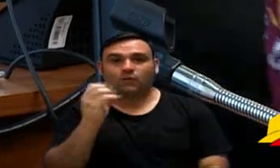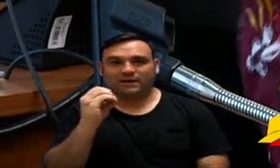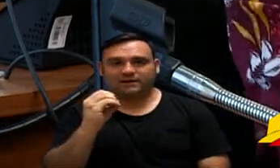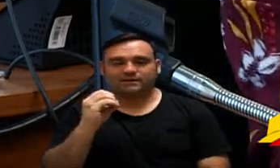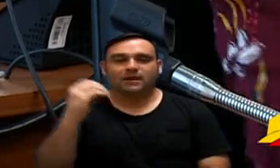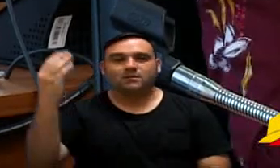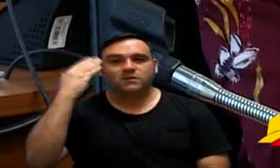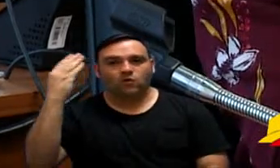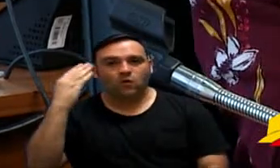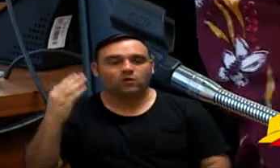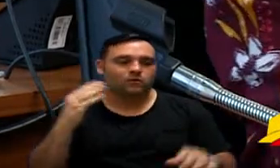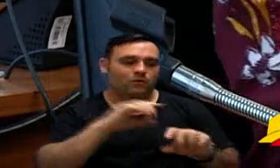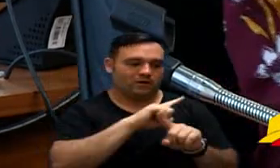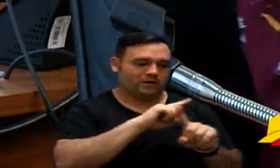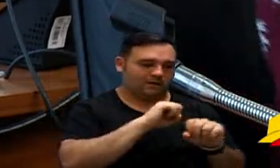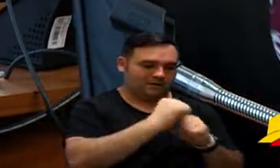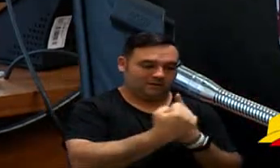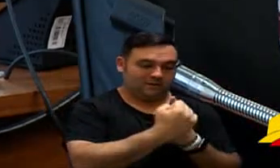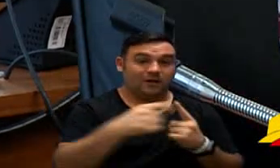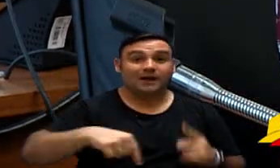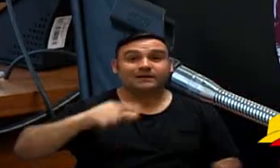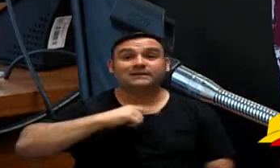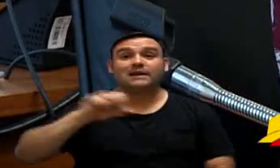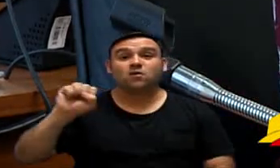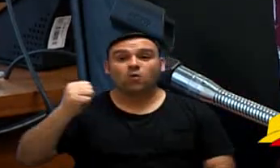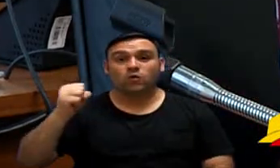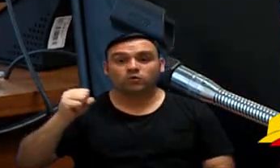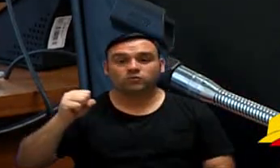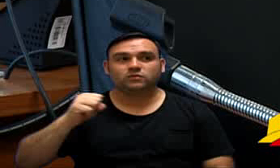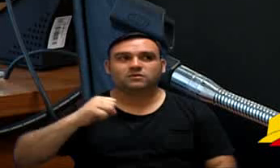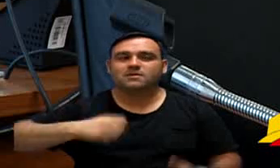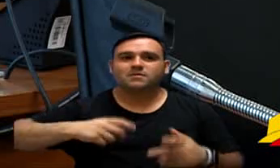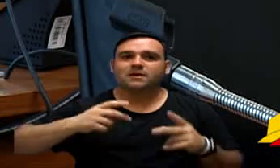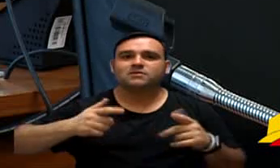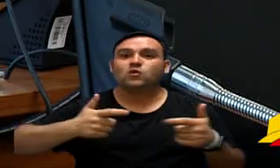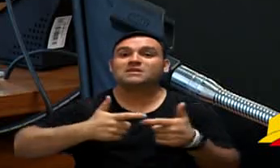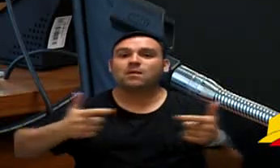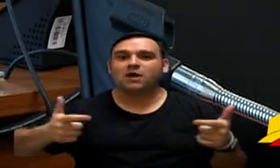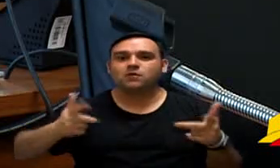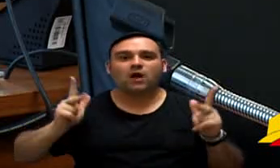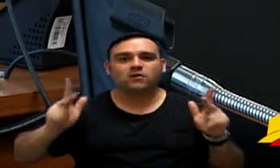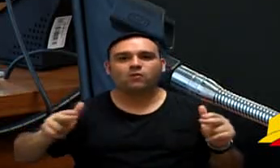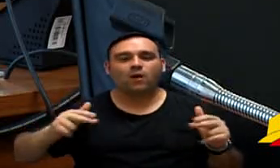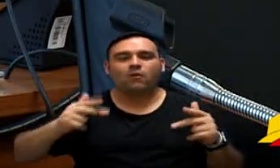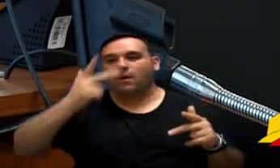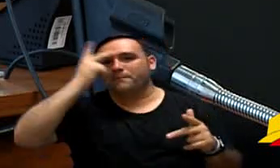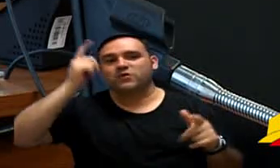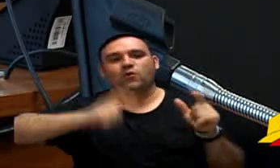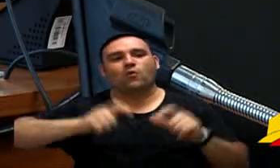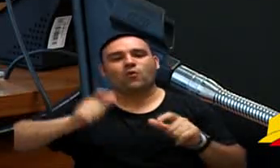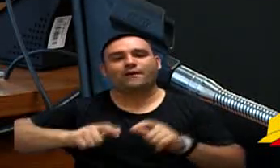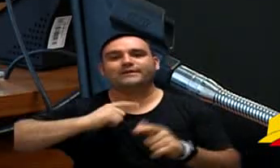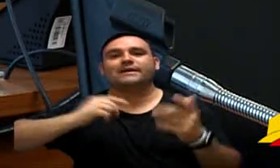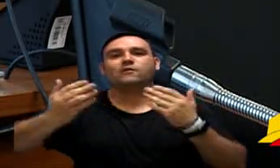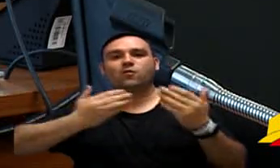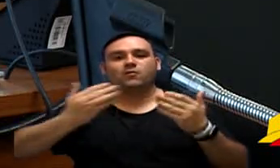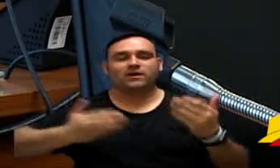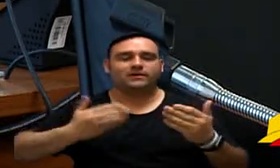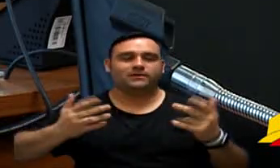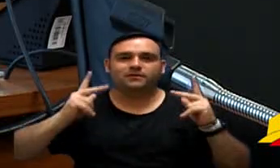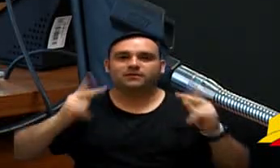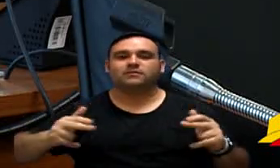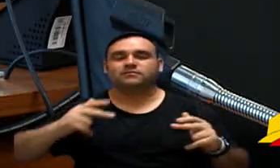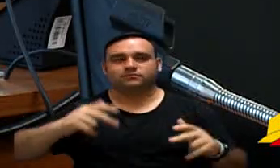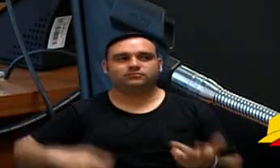Em Sorocaba, em contrapartida, a gente tem um número de 8, com o mesmo, né, patamar aí de comparação a um